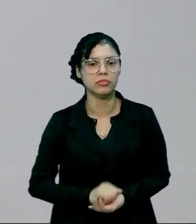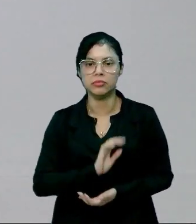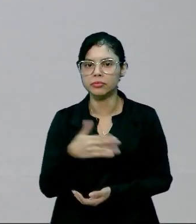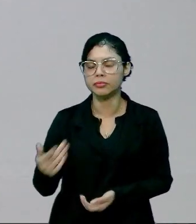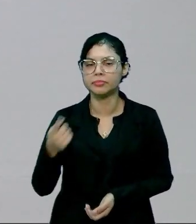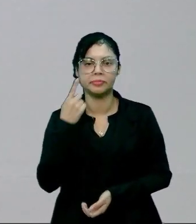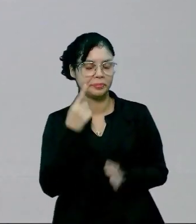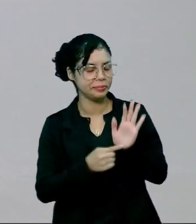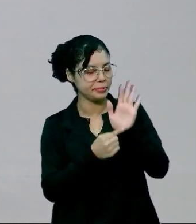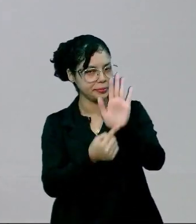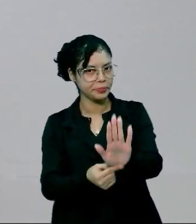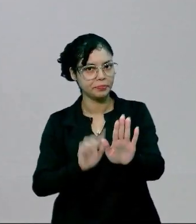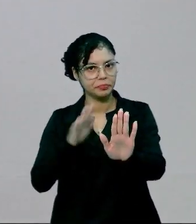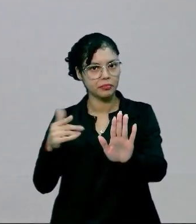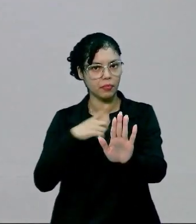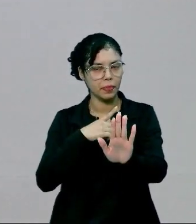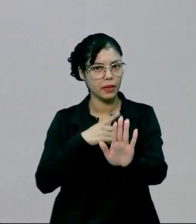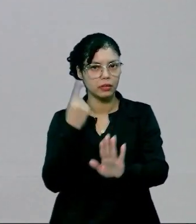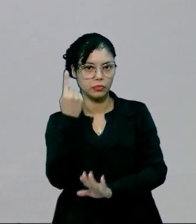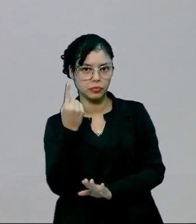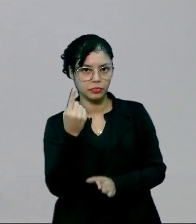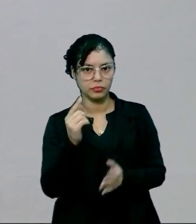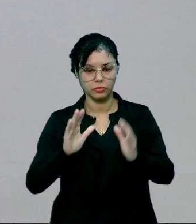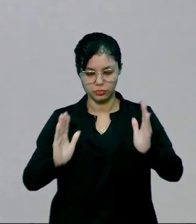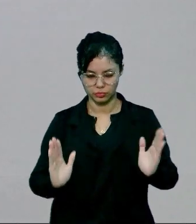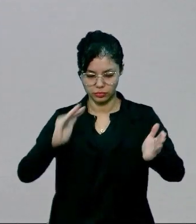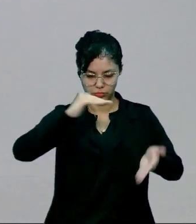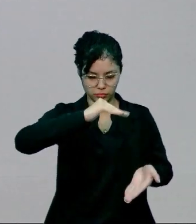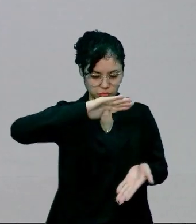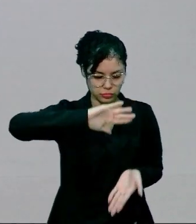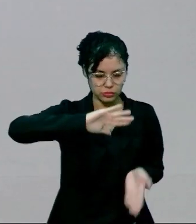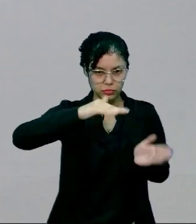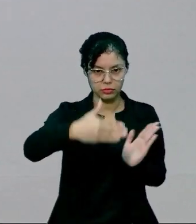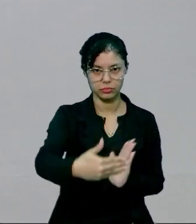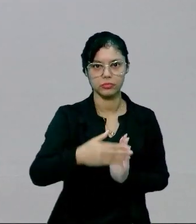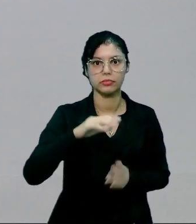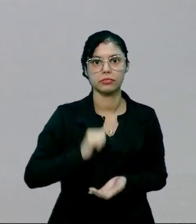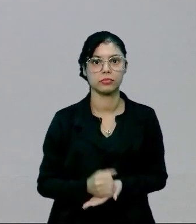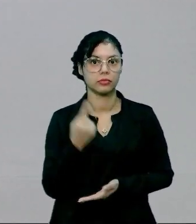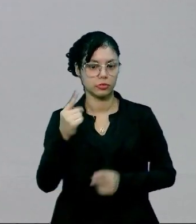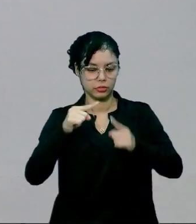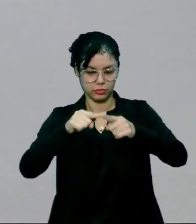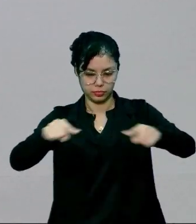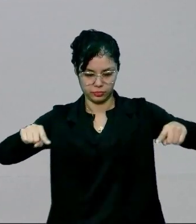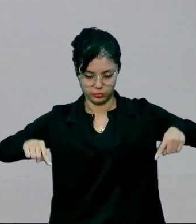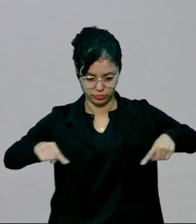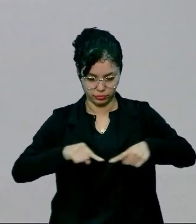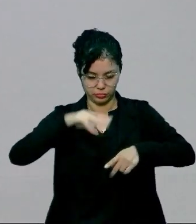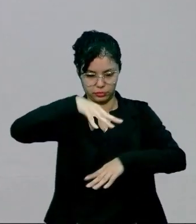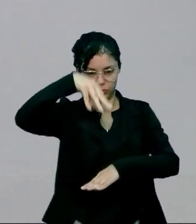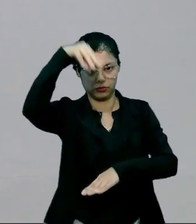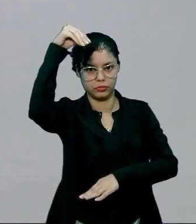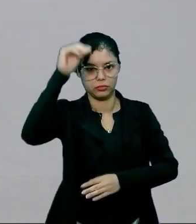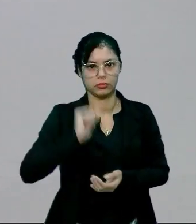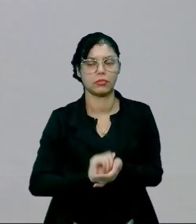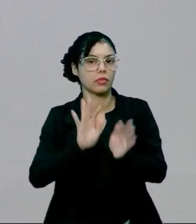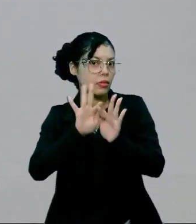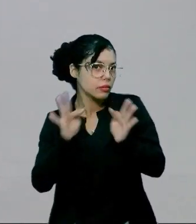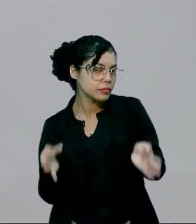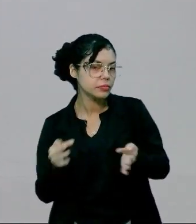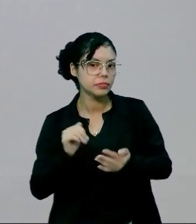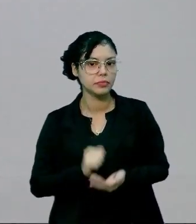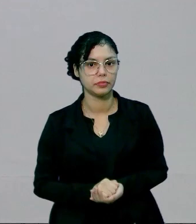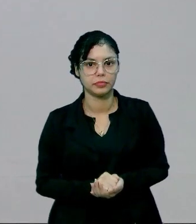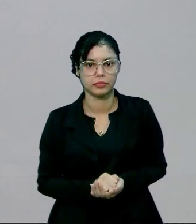Quando eu mostrei, nós temos aí um cubo, certo? E uma pirâmide. Essa pirâmide,